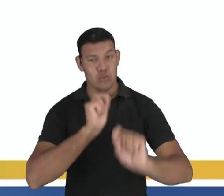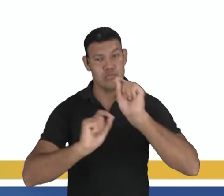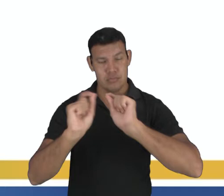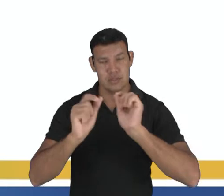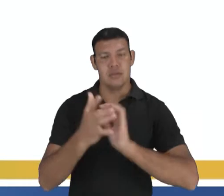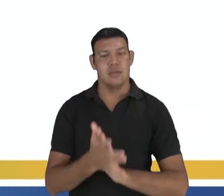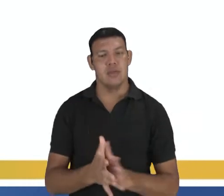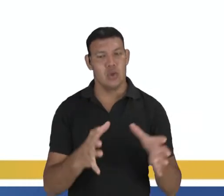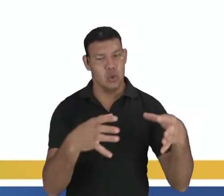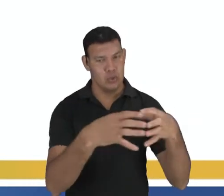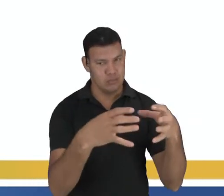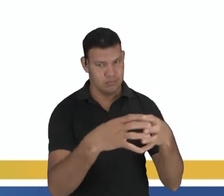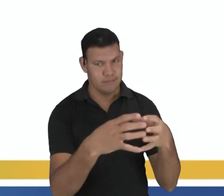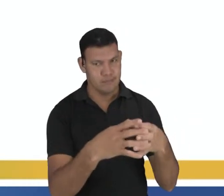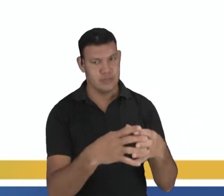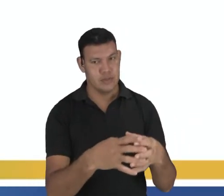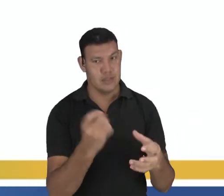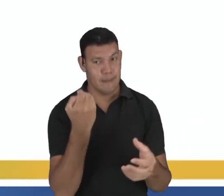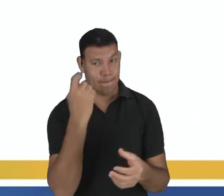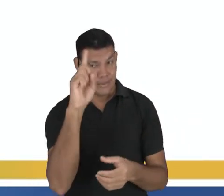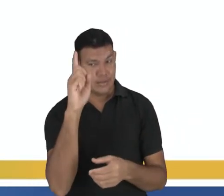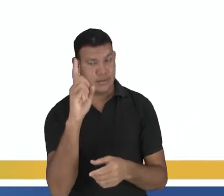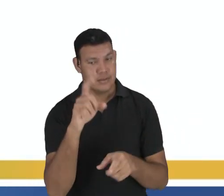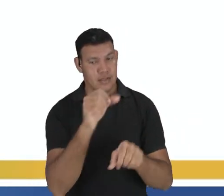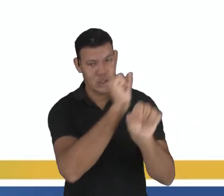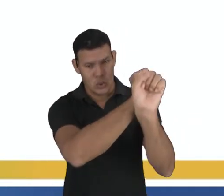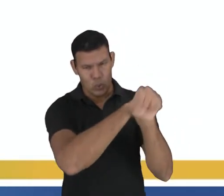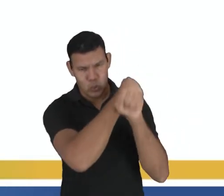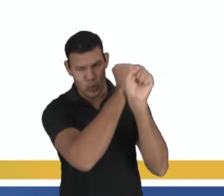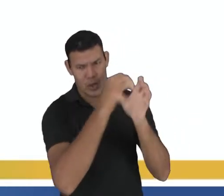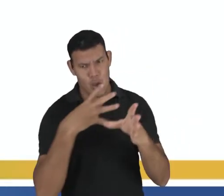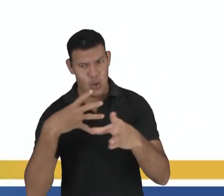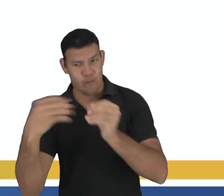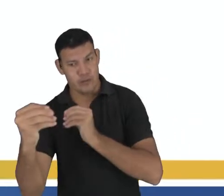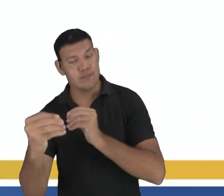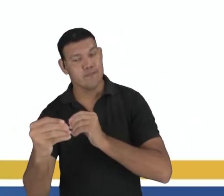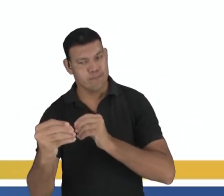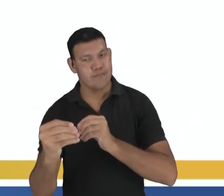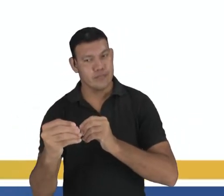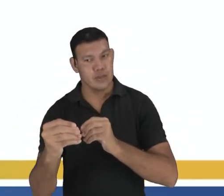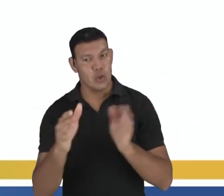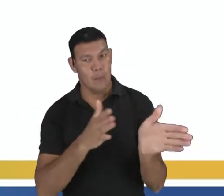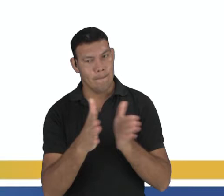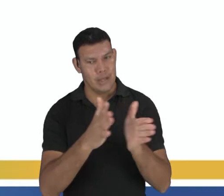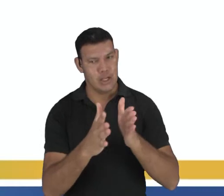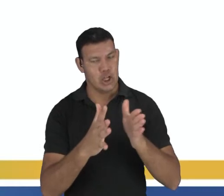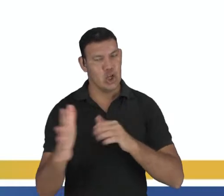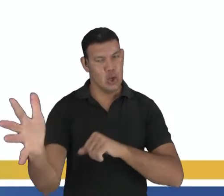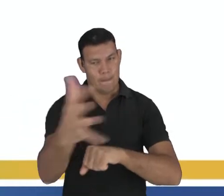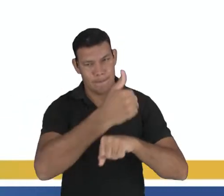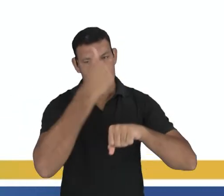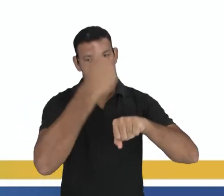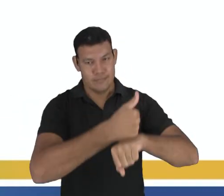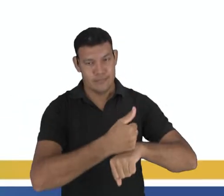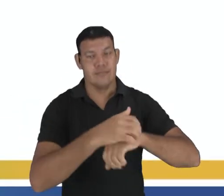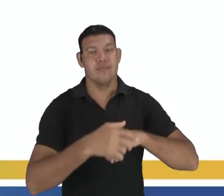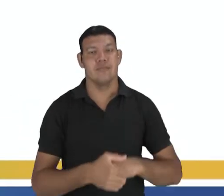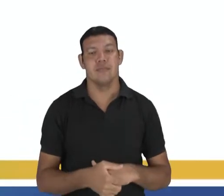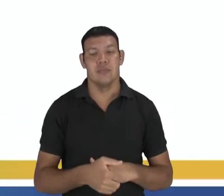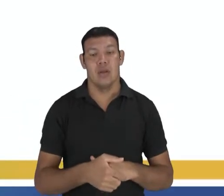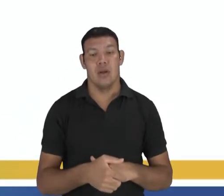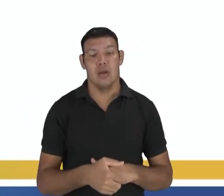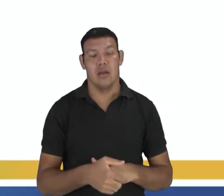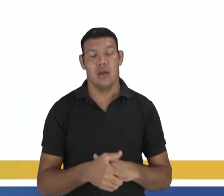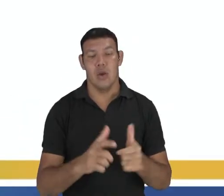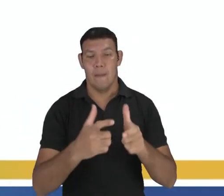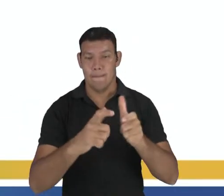comunidades compostas por ex-escravos que fugiam das fazendas na época do Brasil colonial. O período de maior formação dos quilombos foi entre os